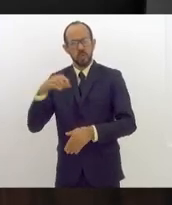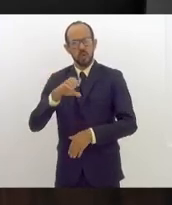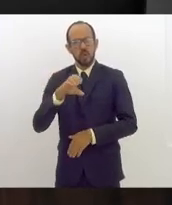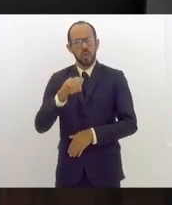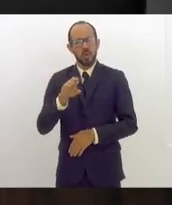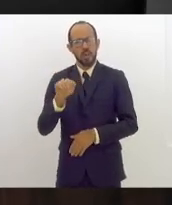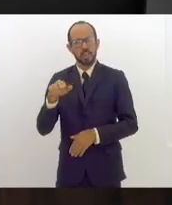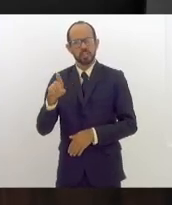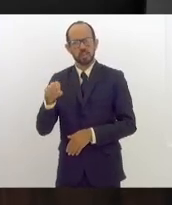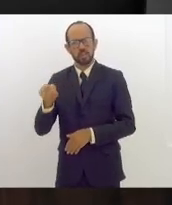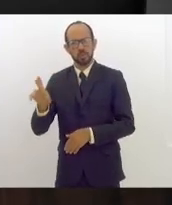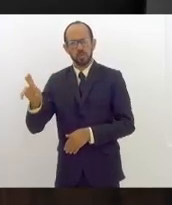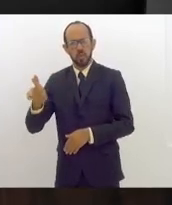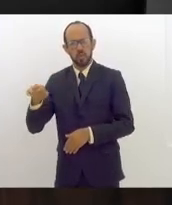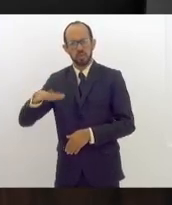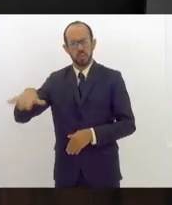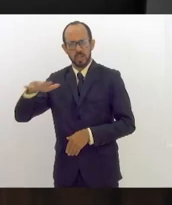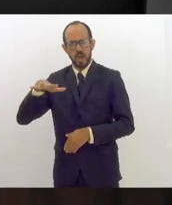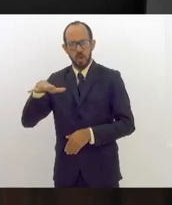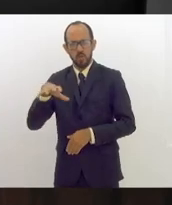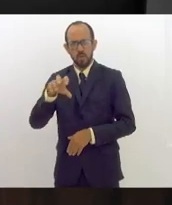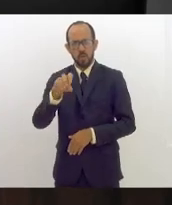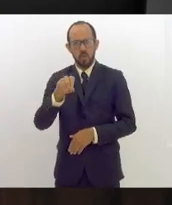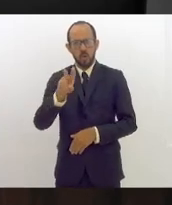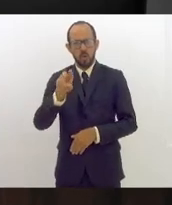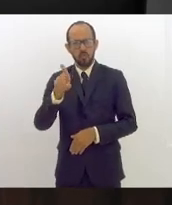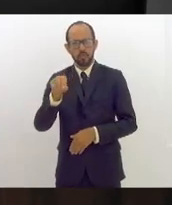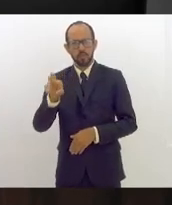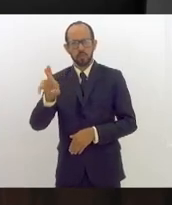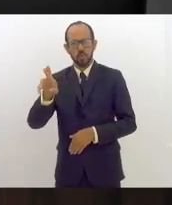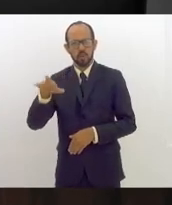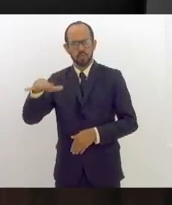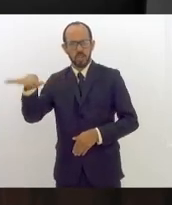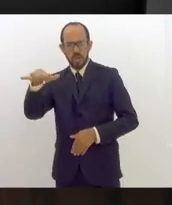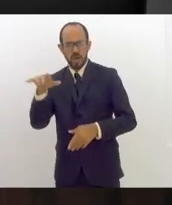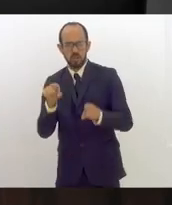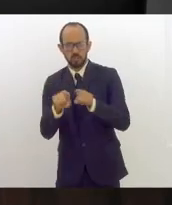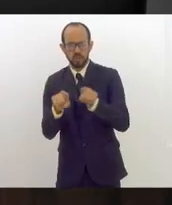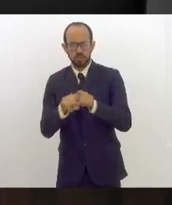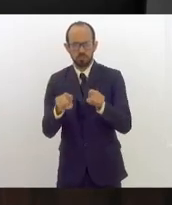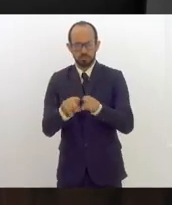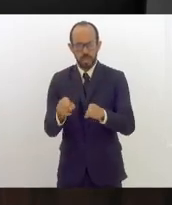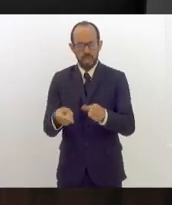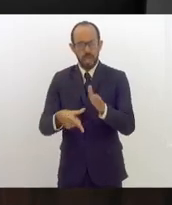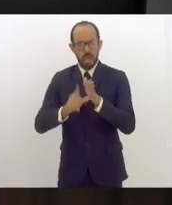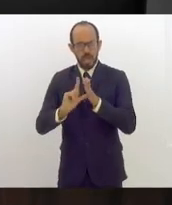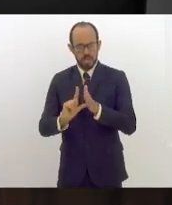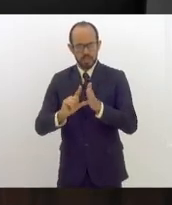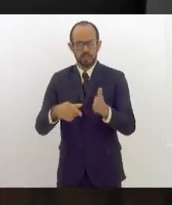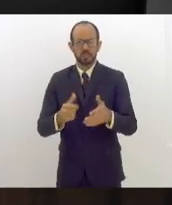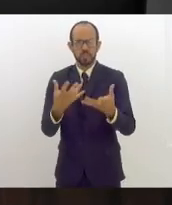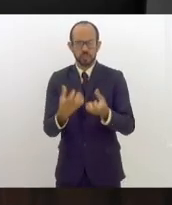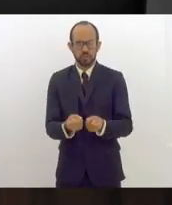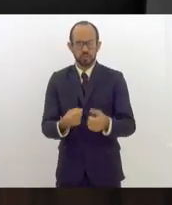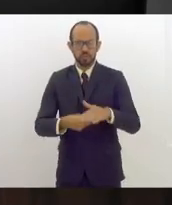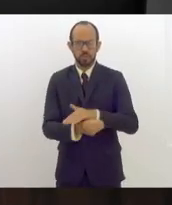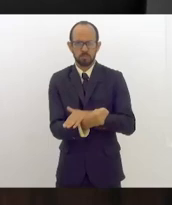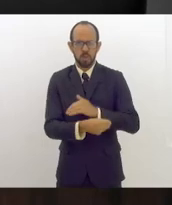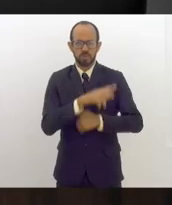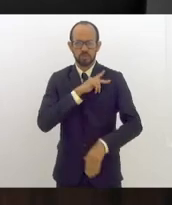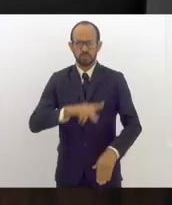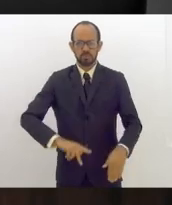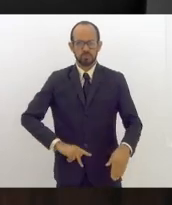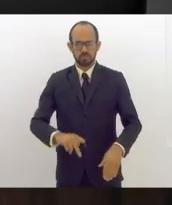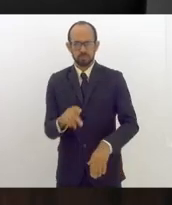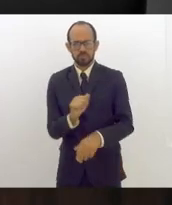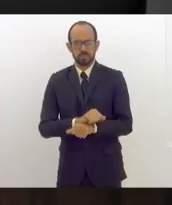adjunto e Ouvidor geral antes de assumir a Secretaria Geral do colegiado quando nosso amigo Presidente quando